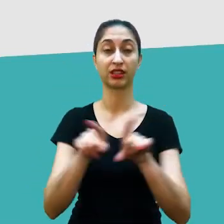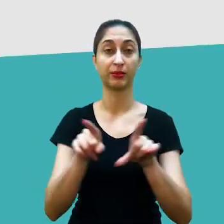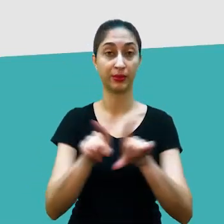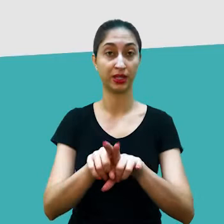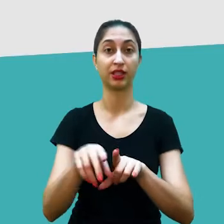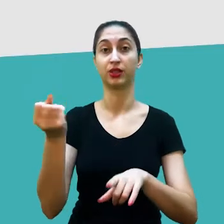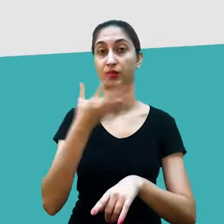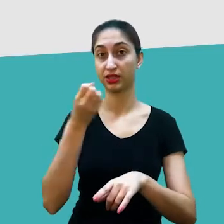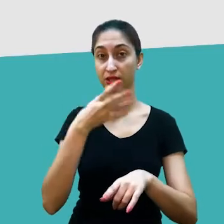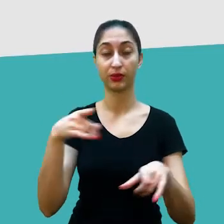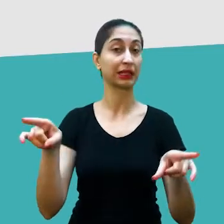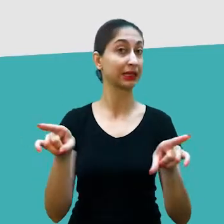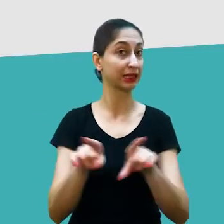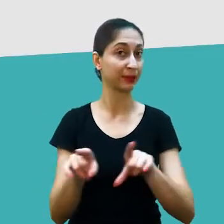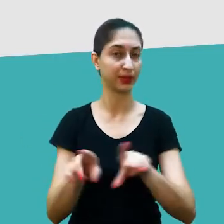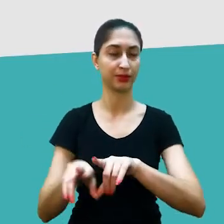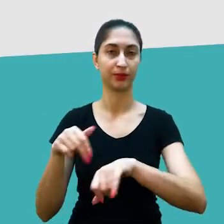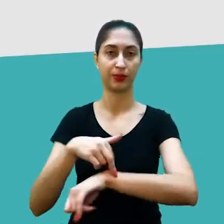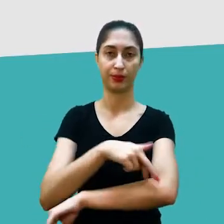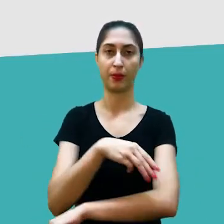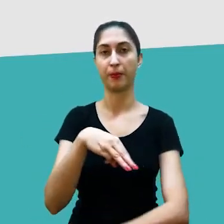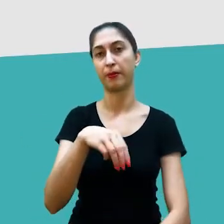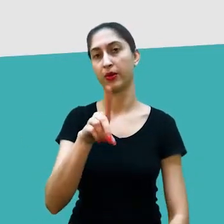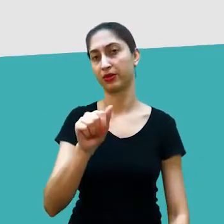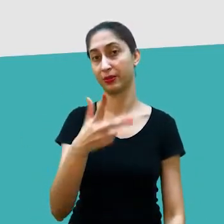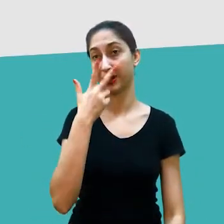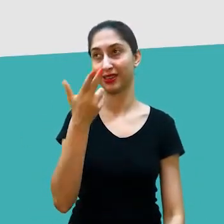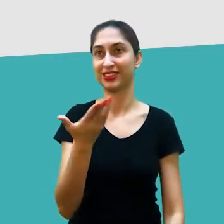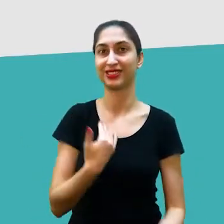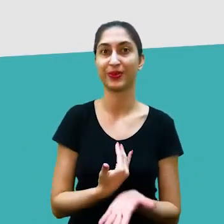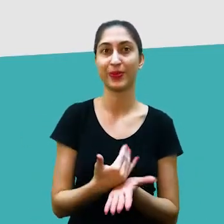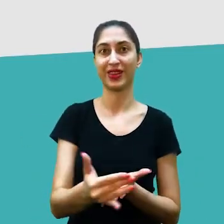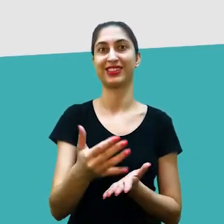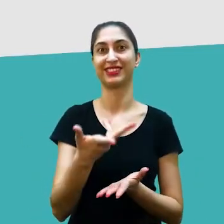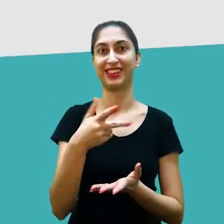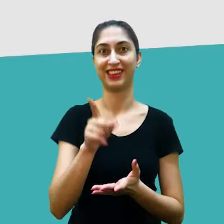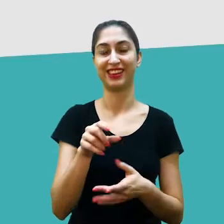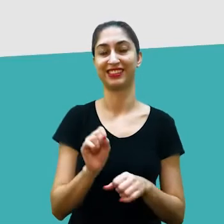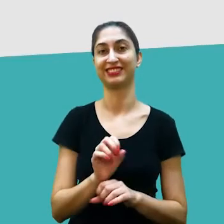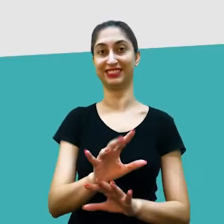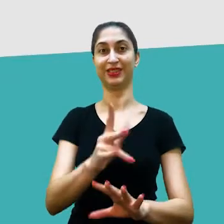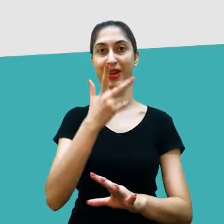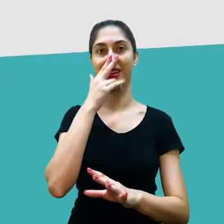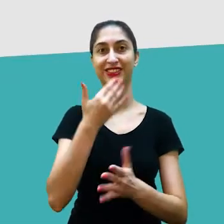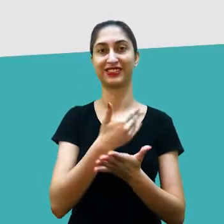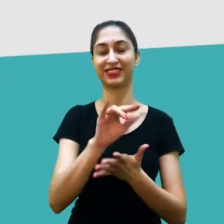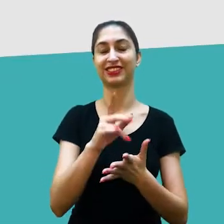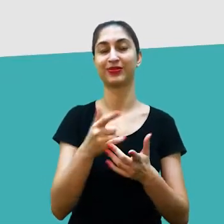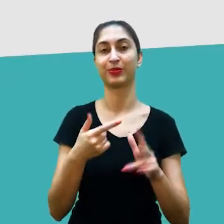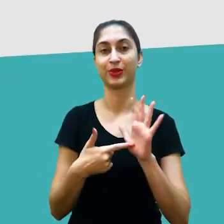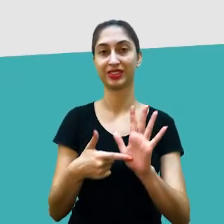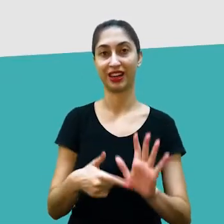realmente essa luz no fim do túnel, ou nesse começo de túnel, como eu poderia dizer, na cadeia, de todos